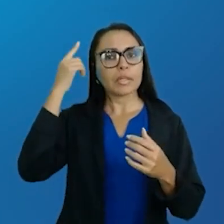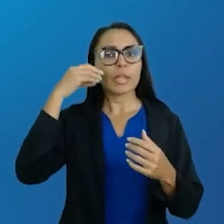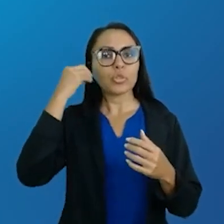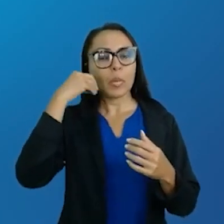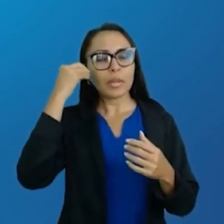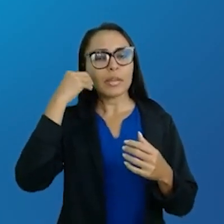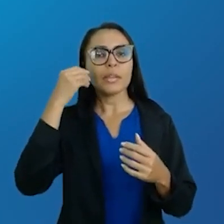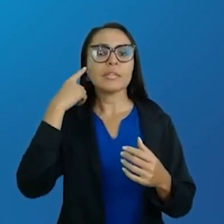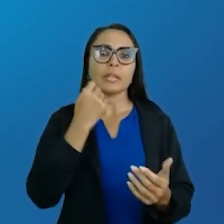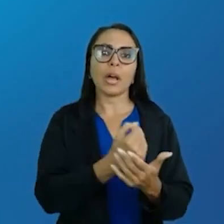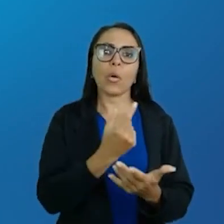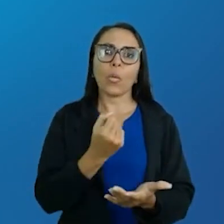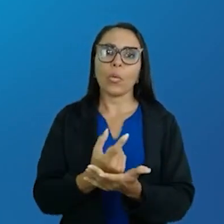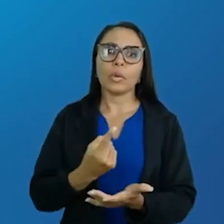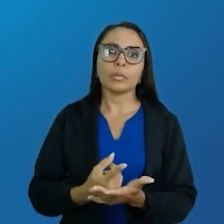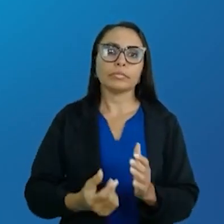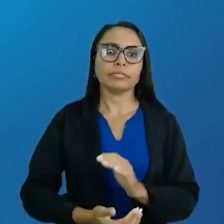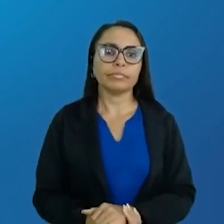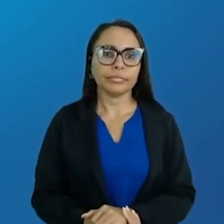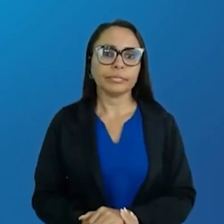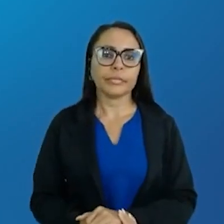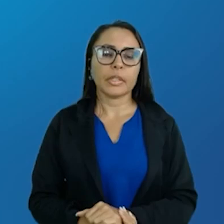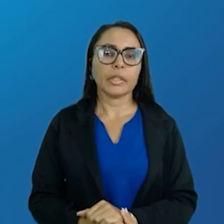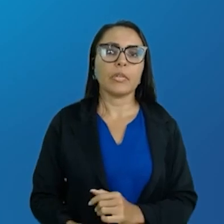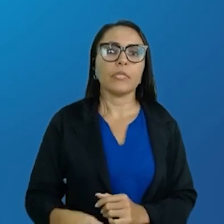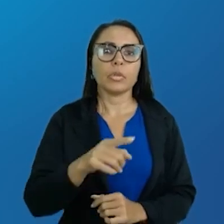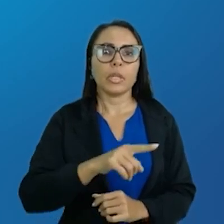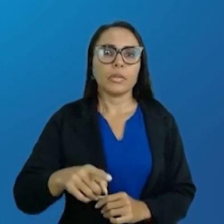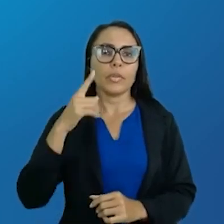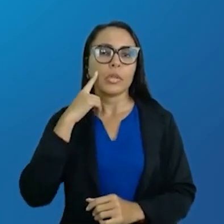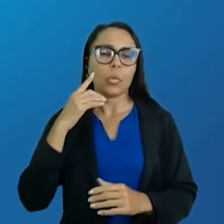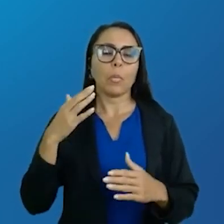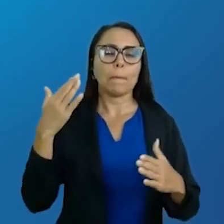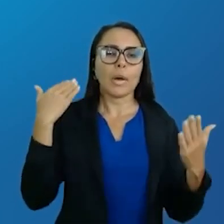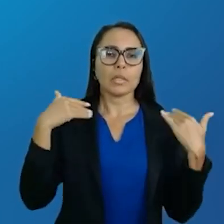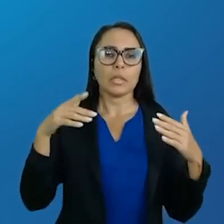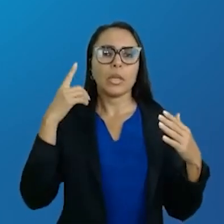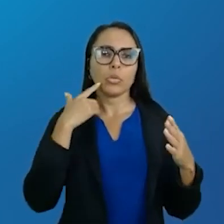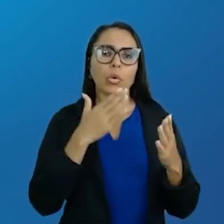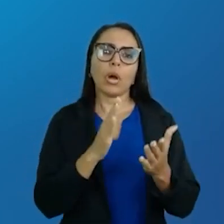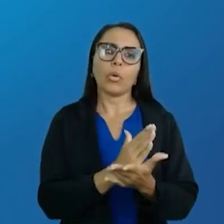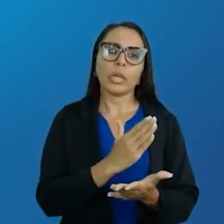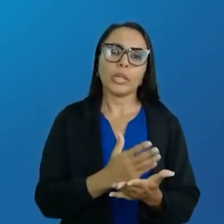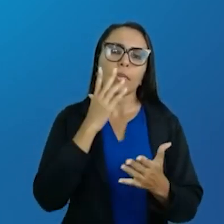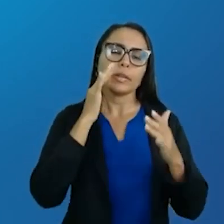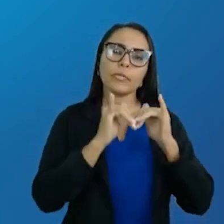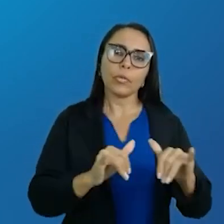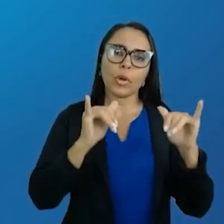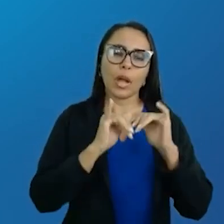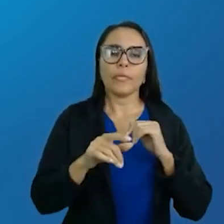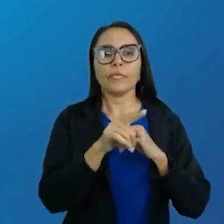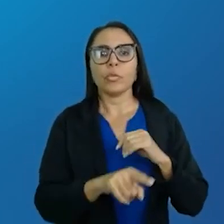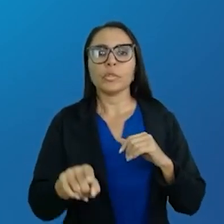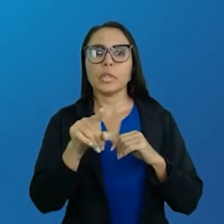da compra. Se pensa muito de tipo, em você não ter só um cliente, você ter um parceiro, entre aspas, alguém que vai divulgar você, alguém que vai fazer o boca a boca,